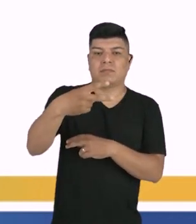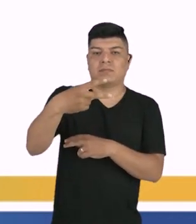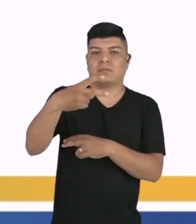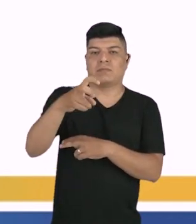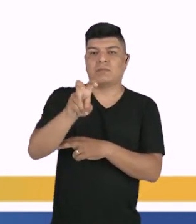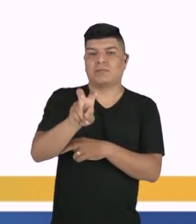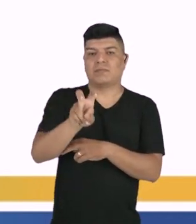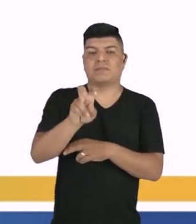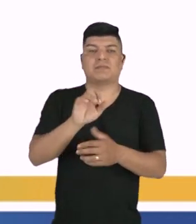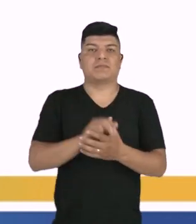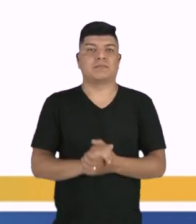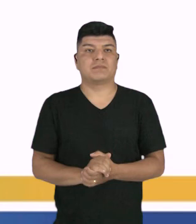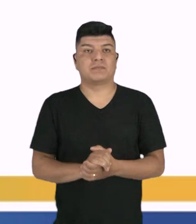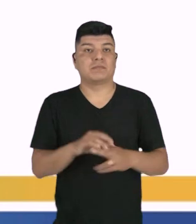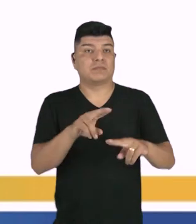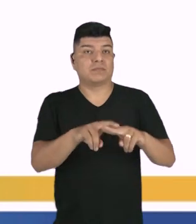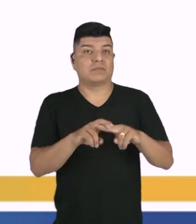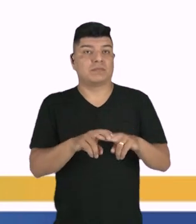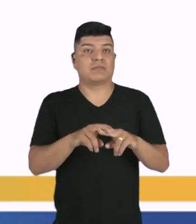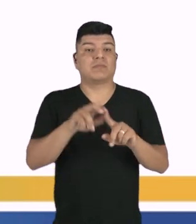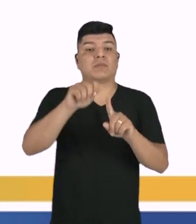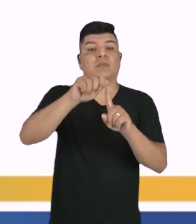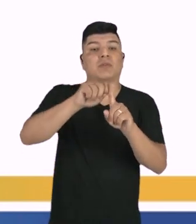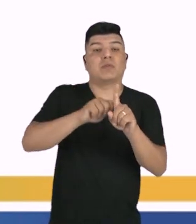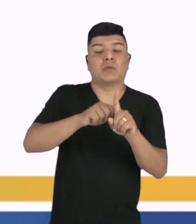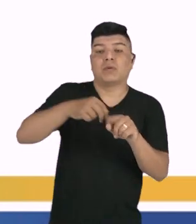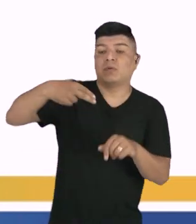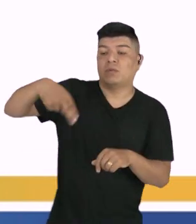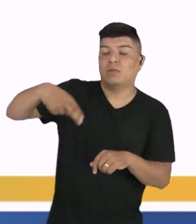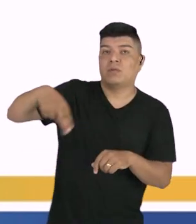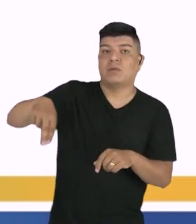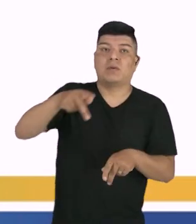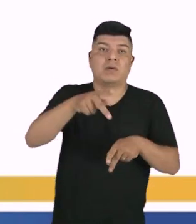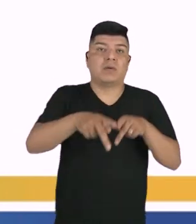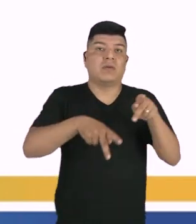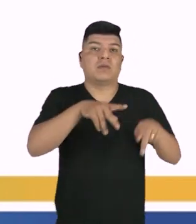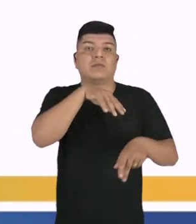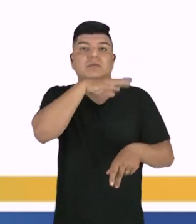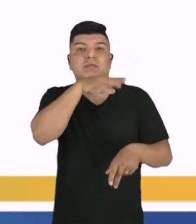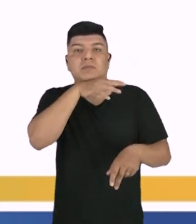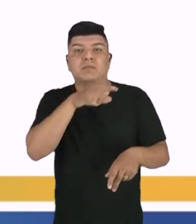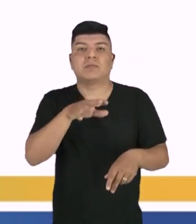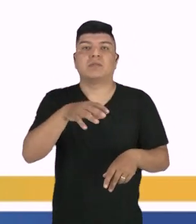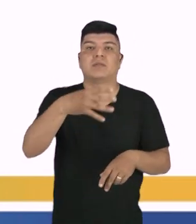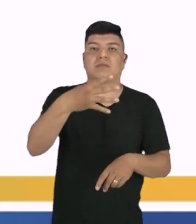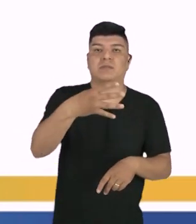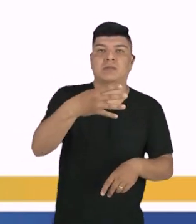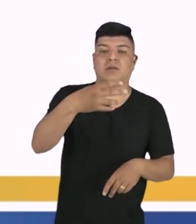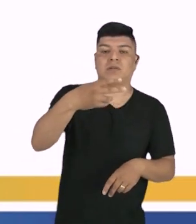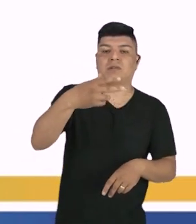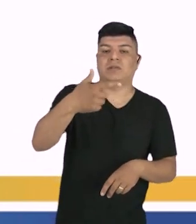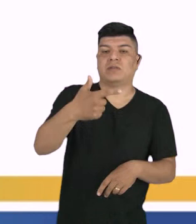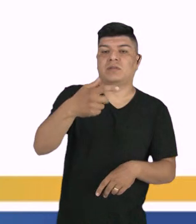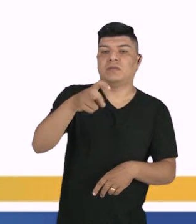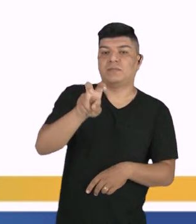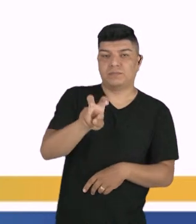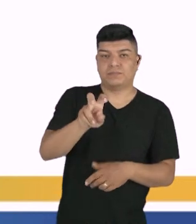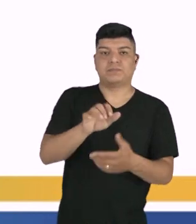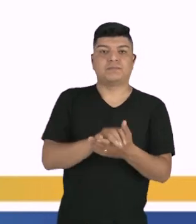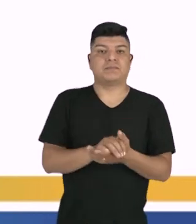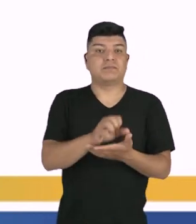425. Portanto, no mês de novembro, a população era de 425 animais. Então,